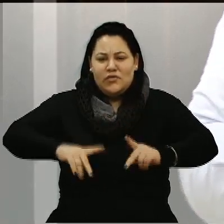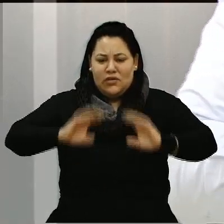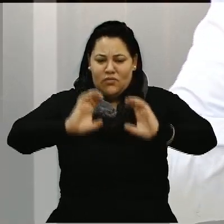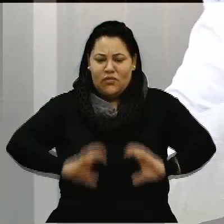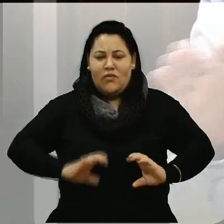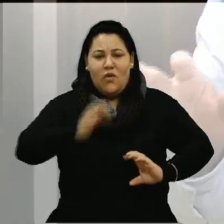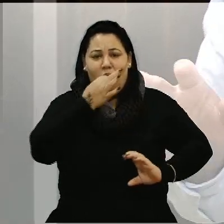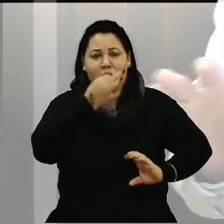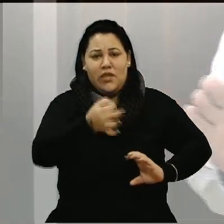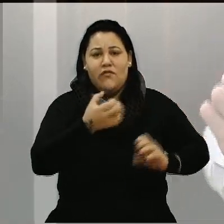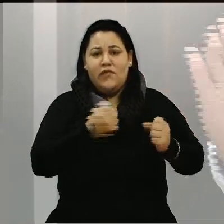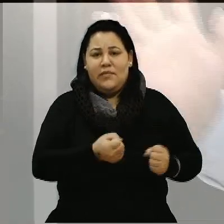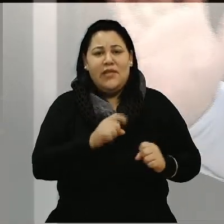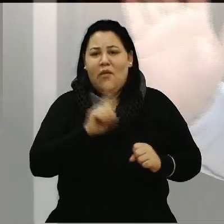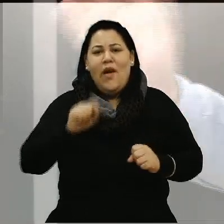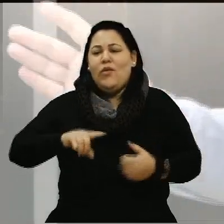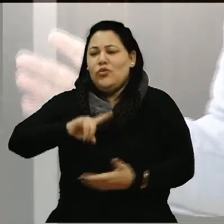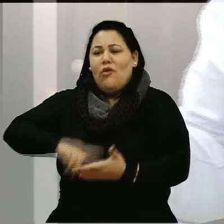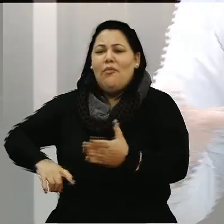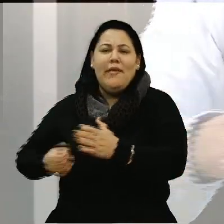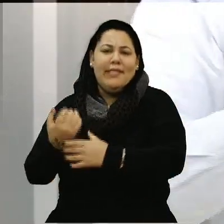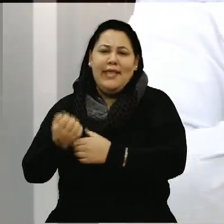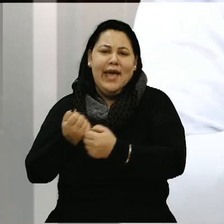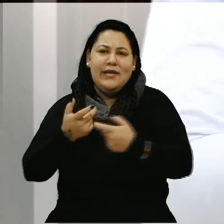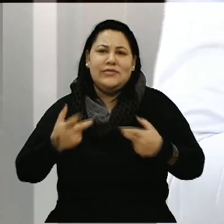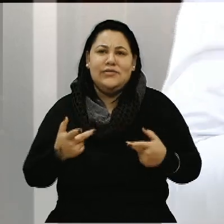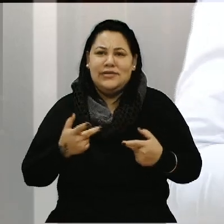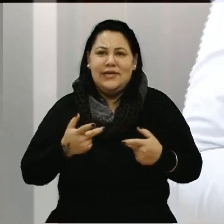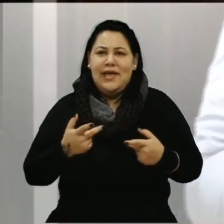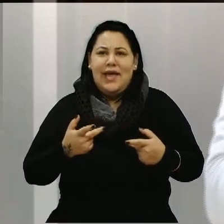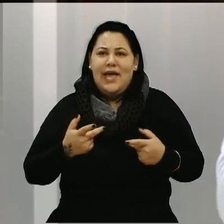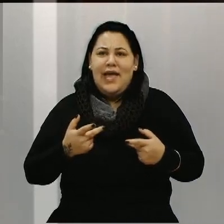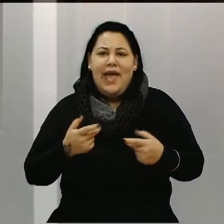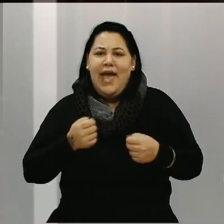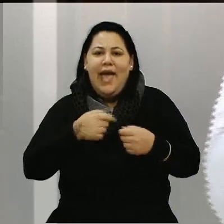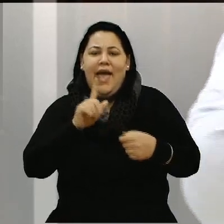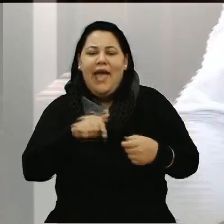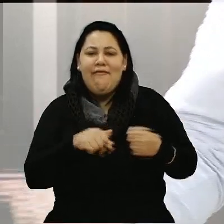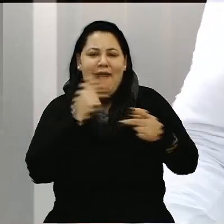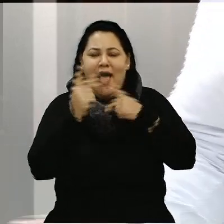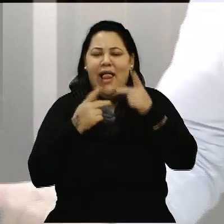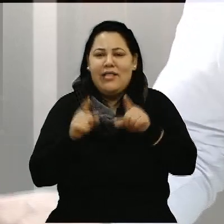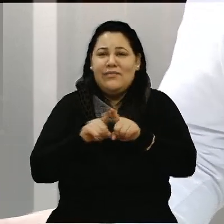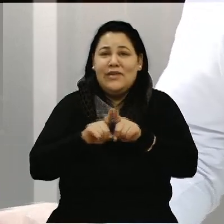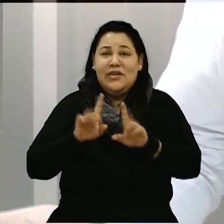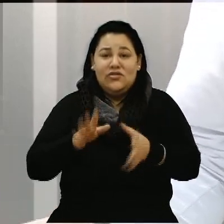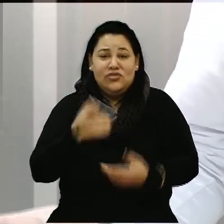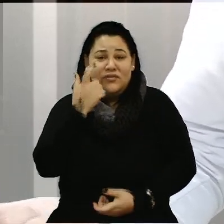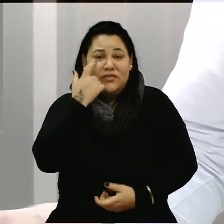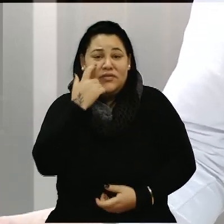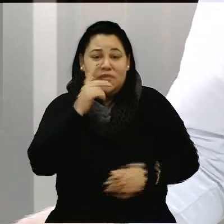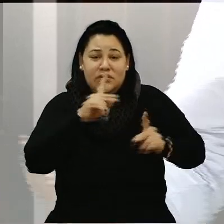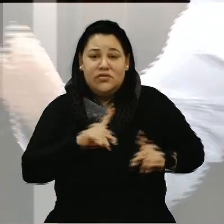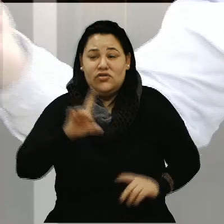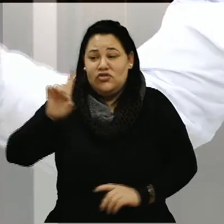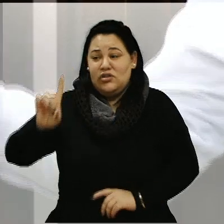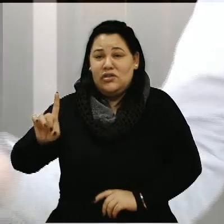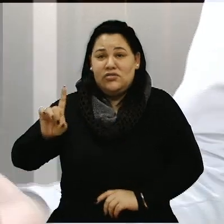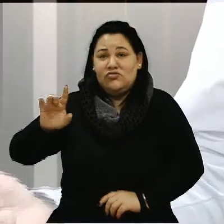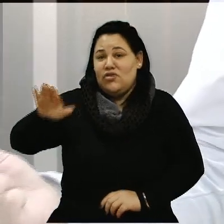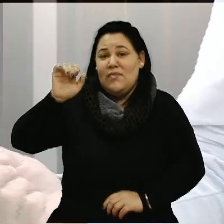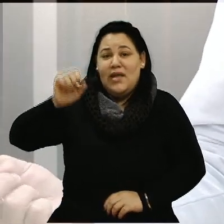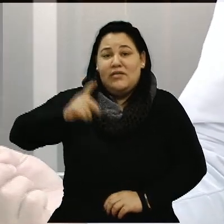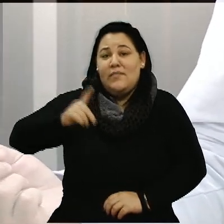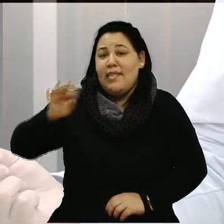posição. Não é moção, não é bafinho na nuca, de card. Eu já vi gente de direita sendo chamada de petista quando